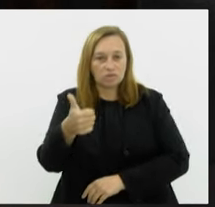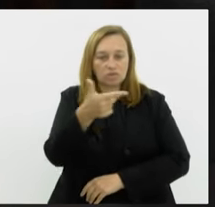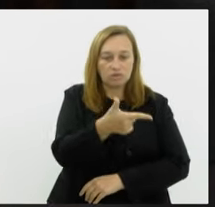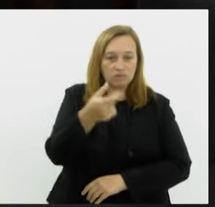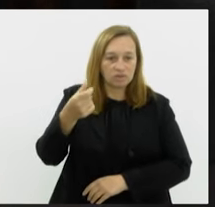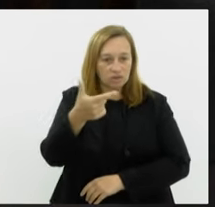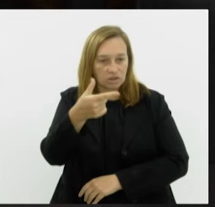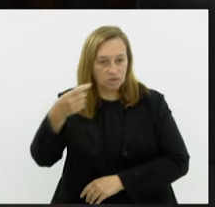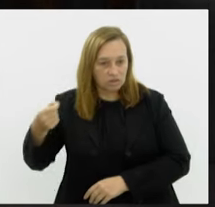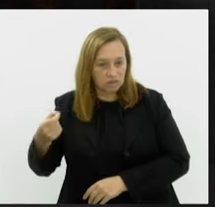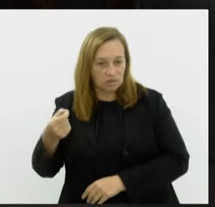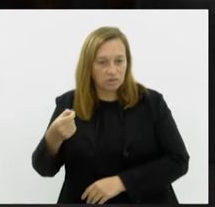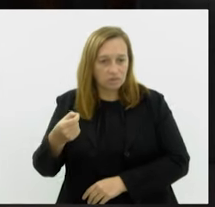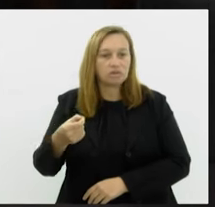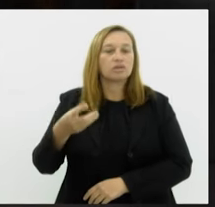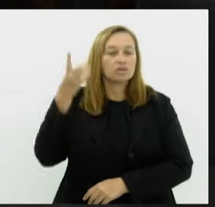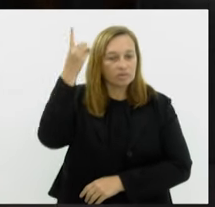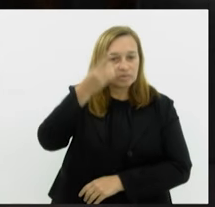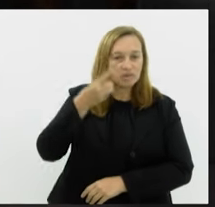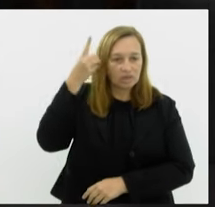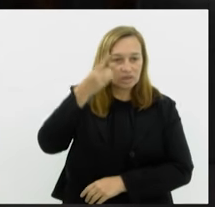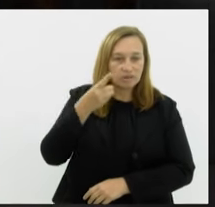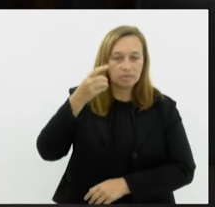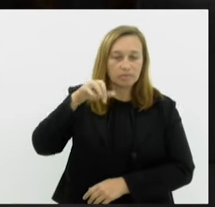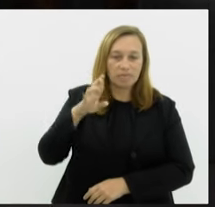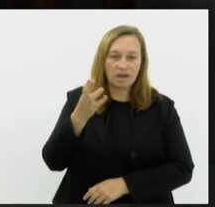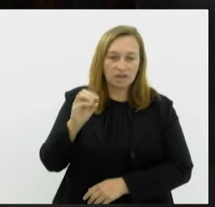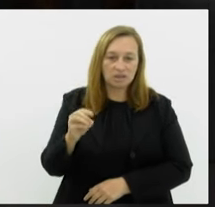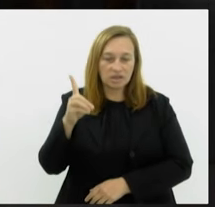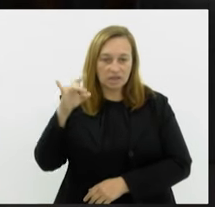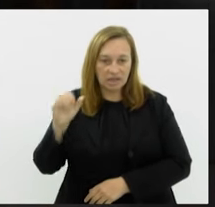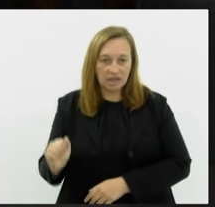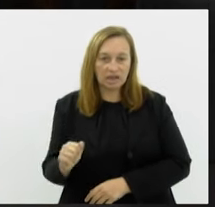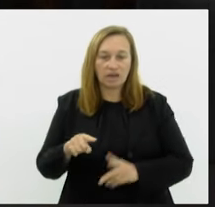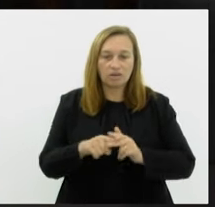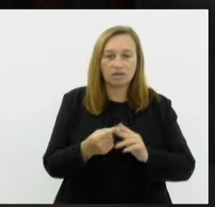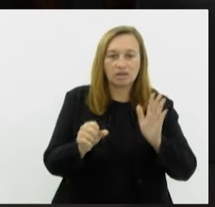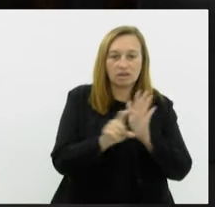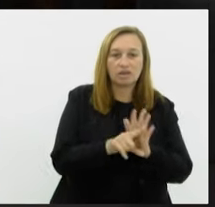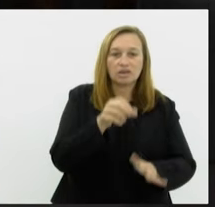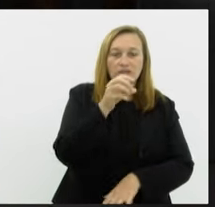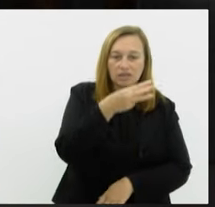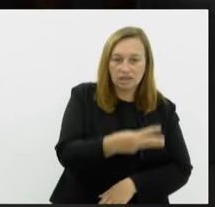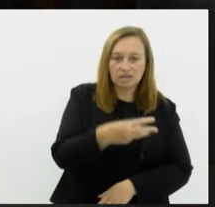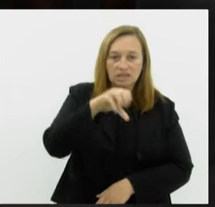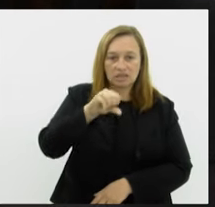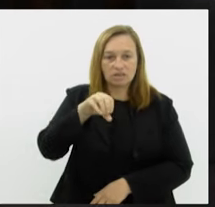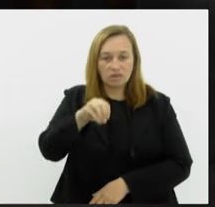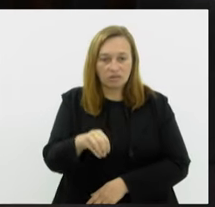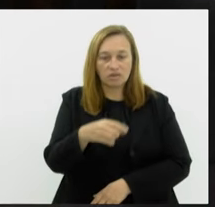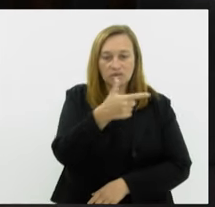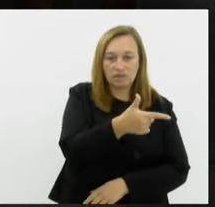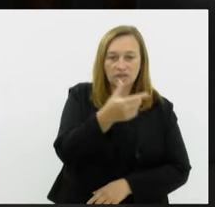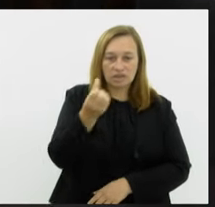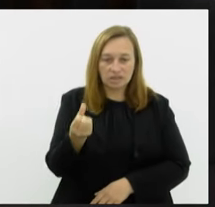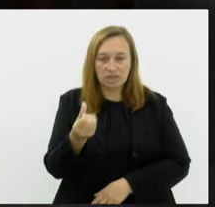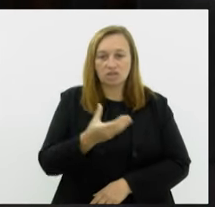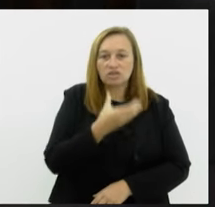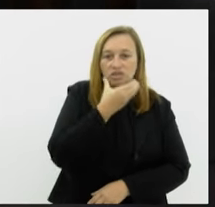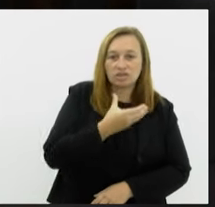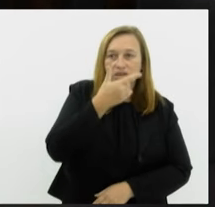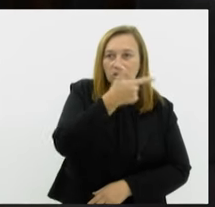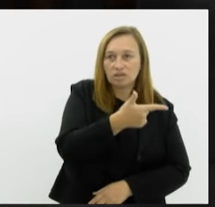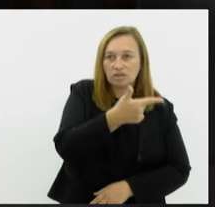3.421, de 2020, de autoria do deputado Márcio Canella, que altera a lei número 390, de 26 de dezembro de